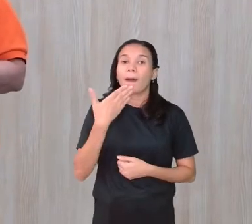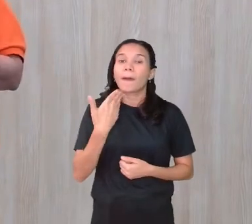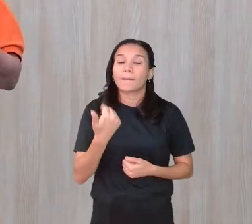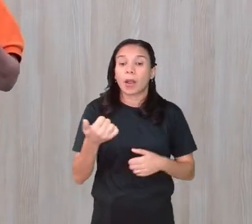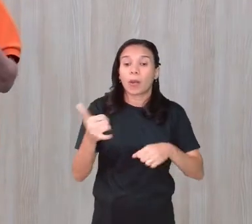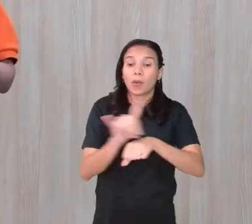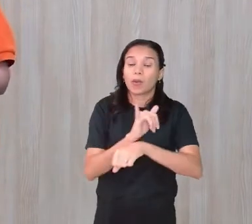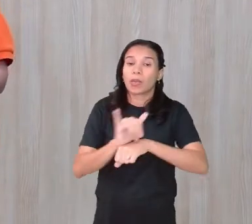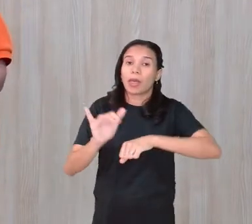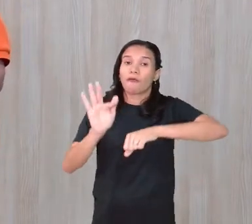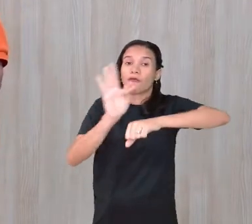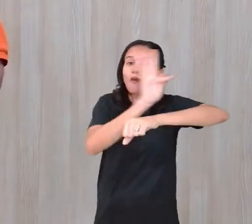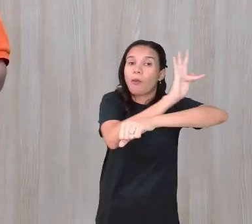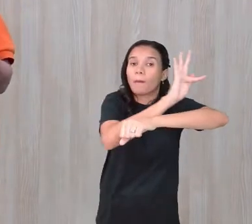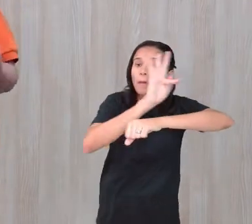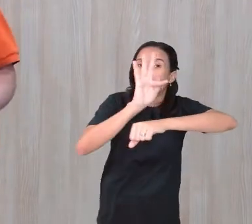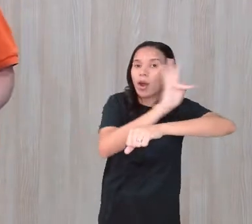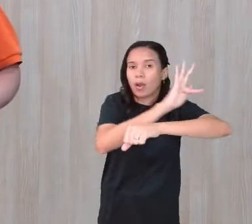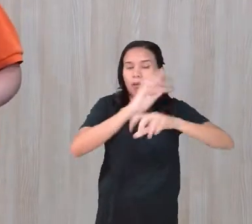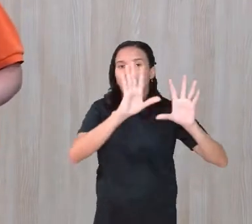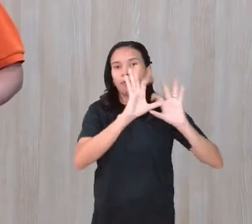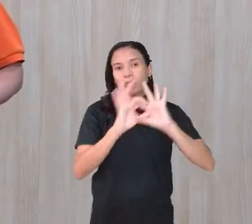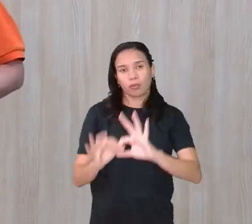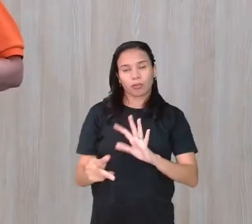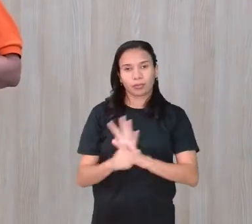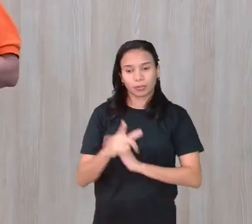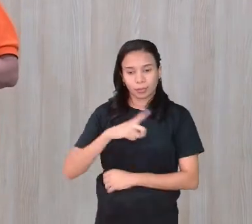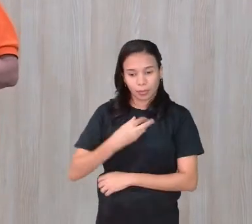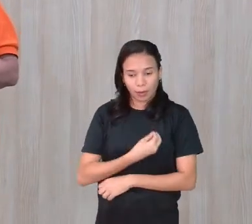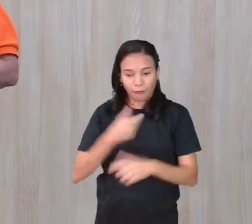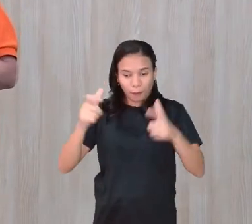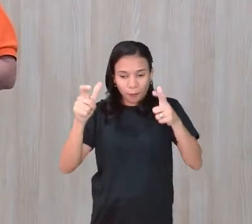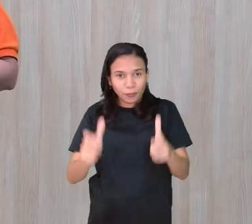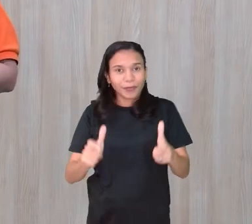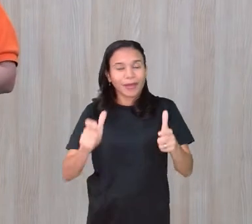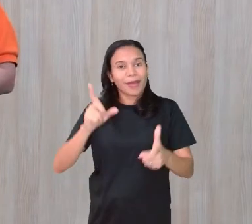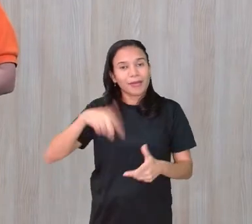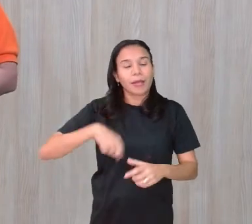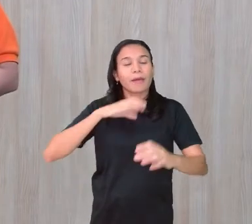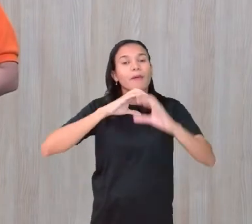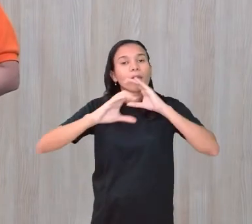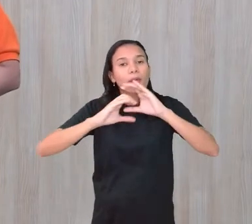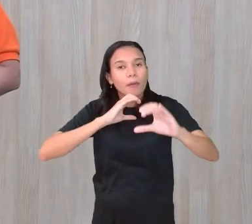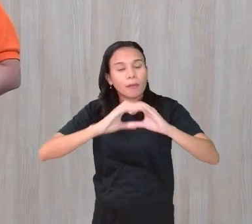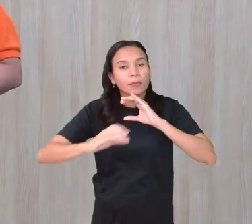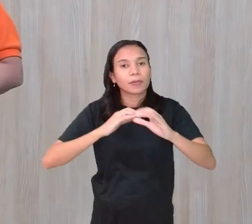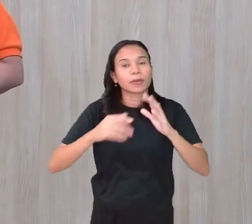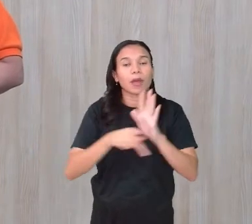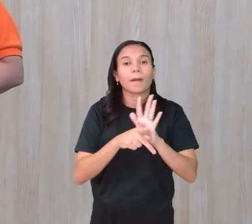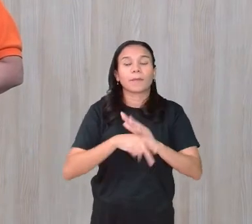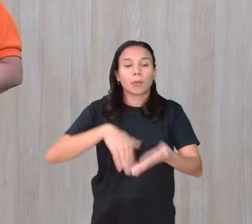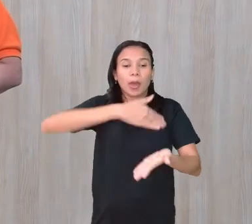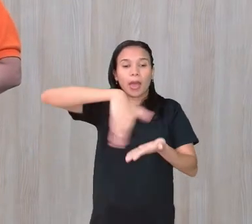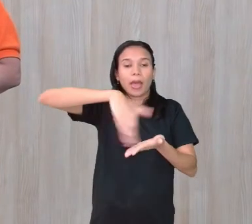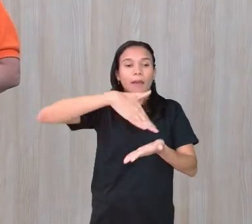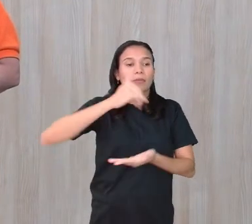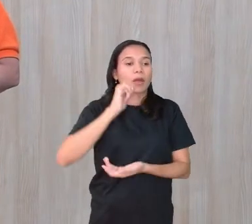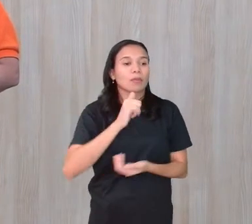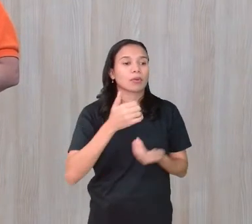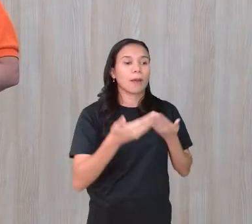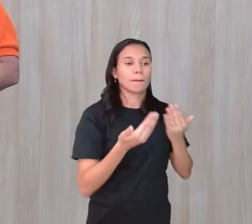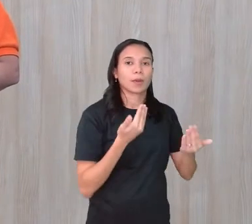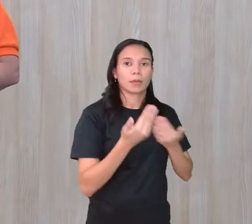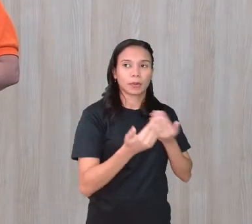forma adequada para o contexto social, que é uma comunicação com uma recepcionista no